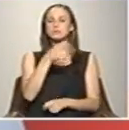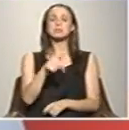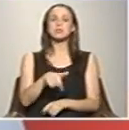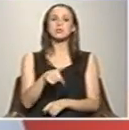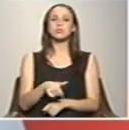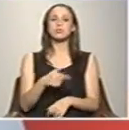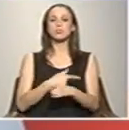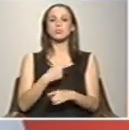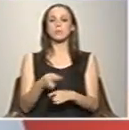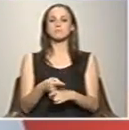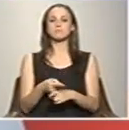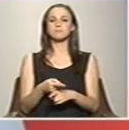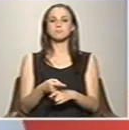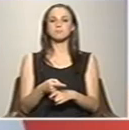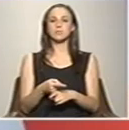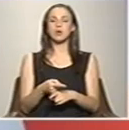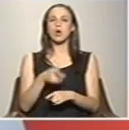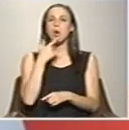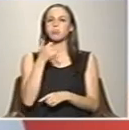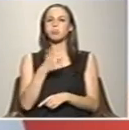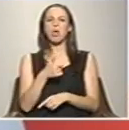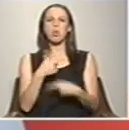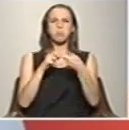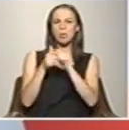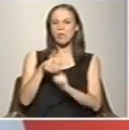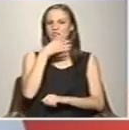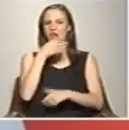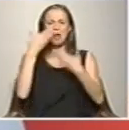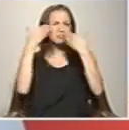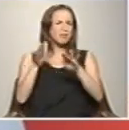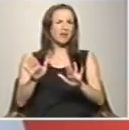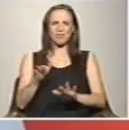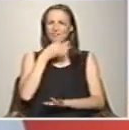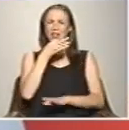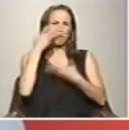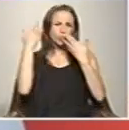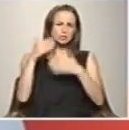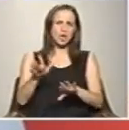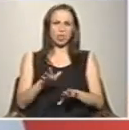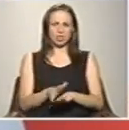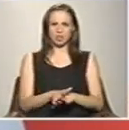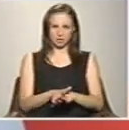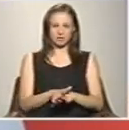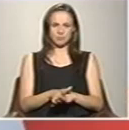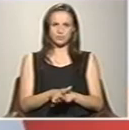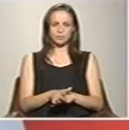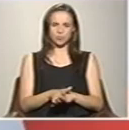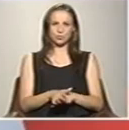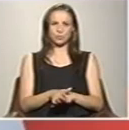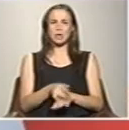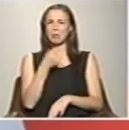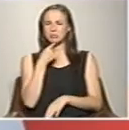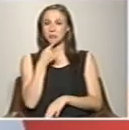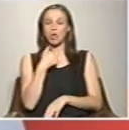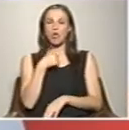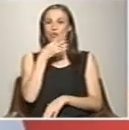não podemos ter tabus nesta matéria. Temos de estar abertos a tudo e percebermos que quando